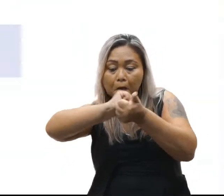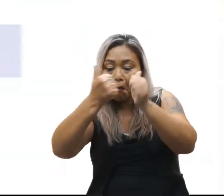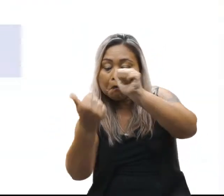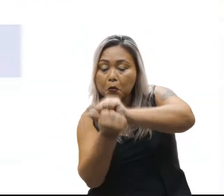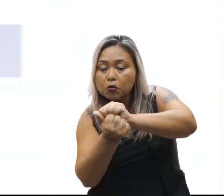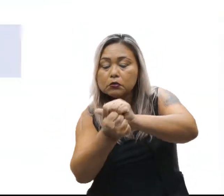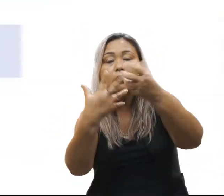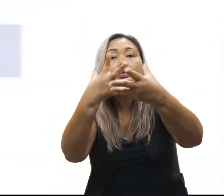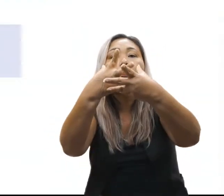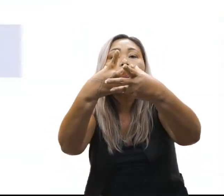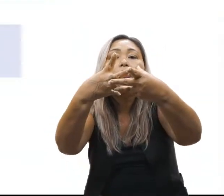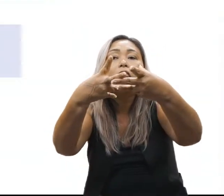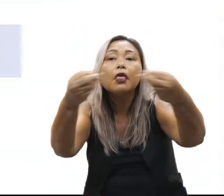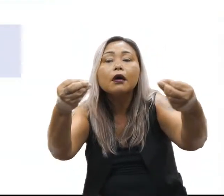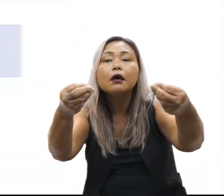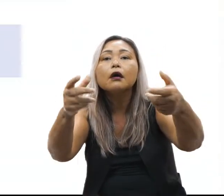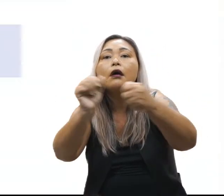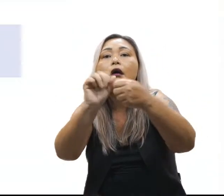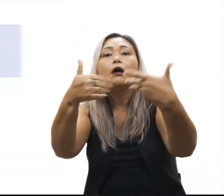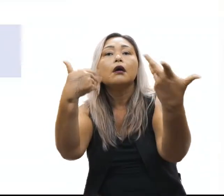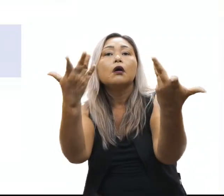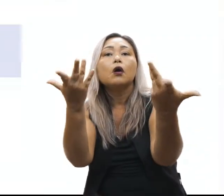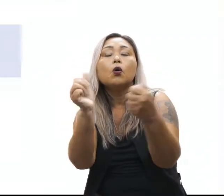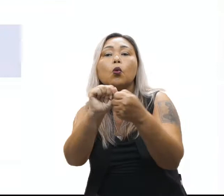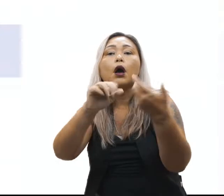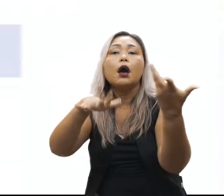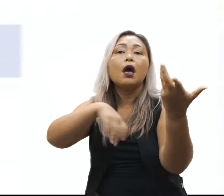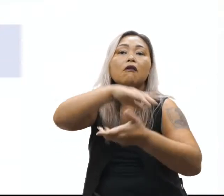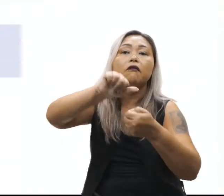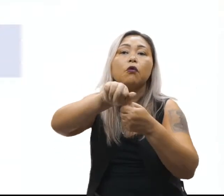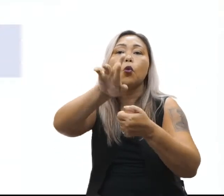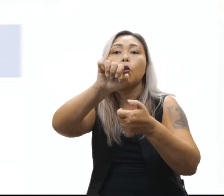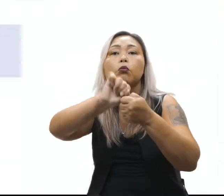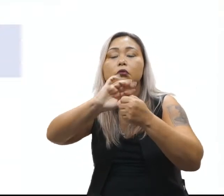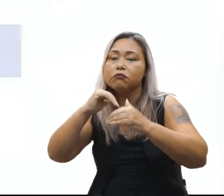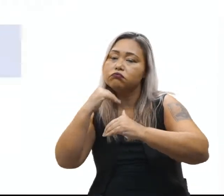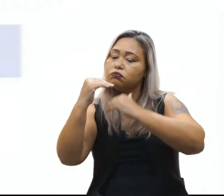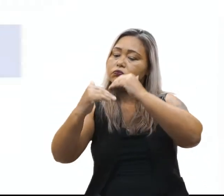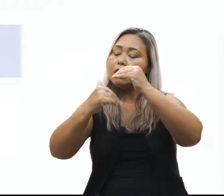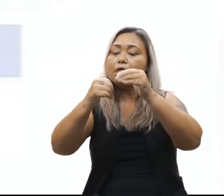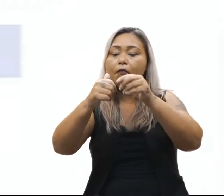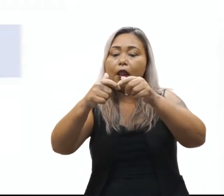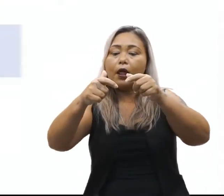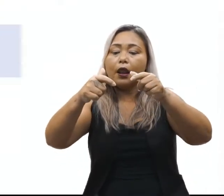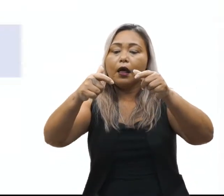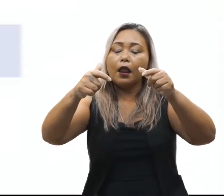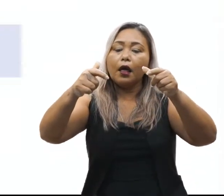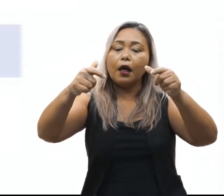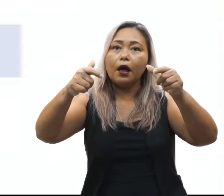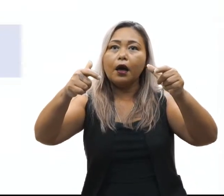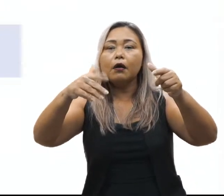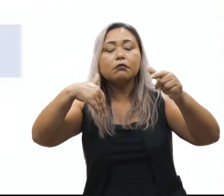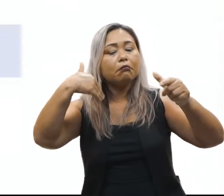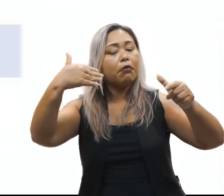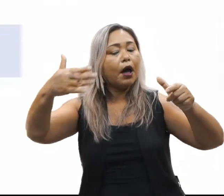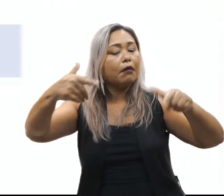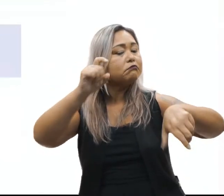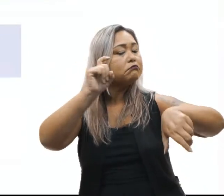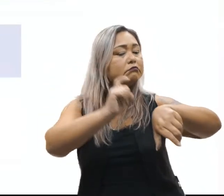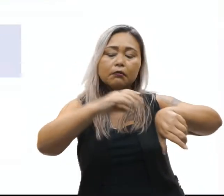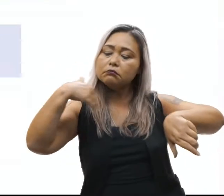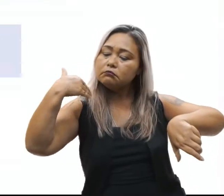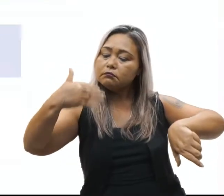com a Revolução Burguesa, por exemplo, evoluem e se ampliam com o correr dos tempos,